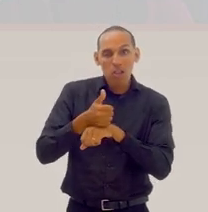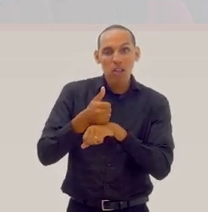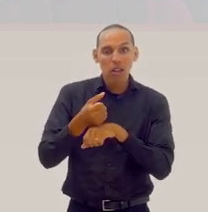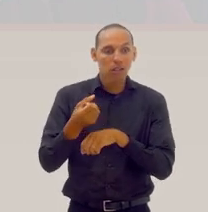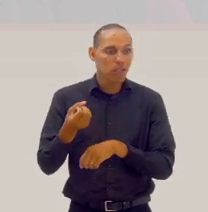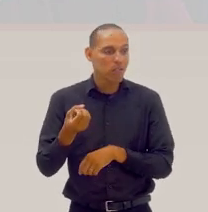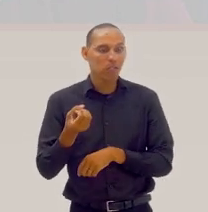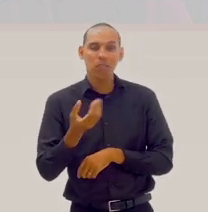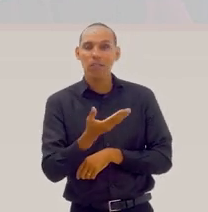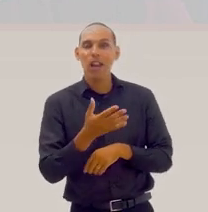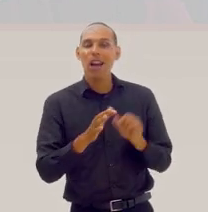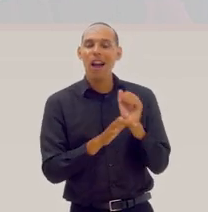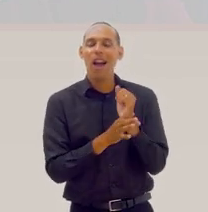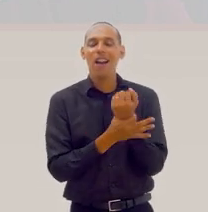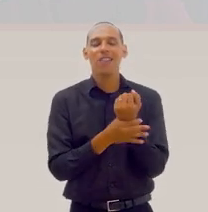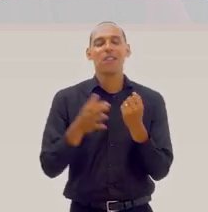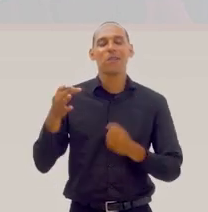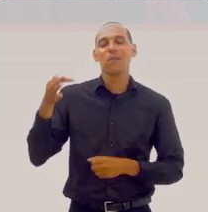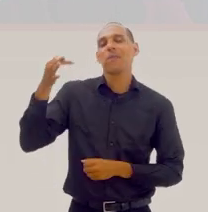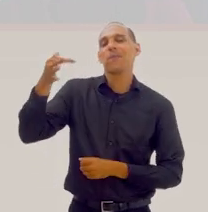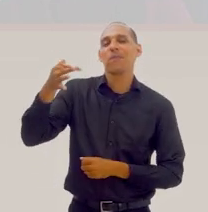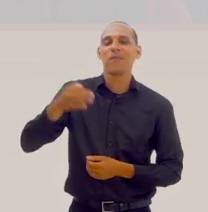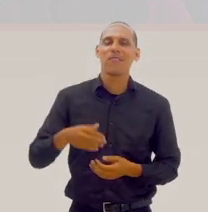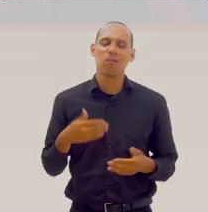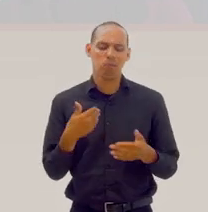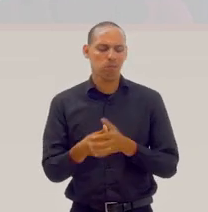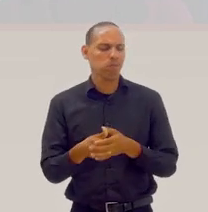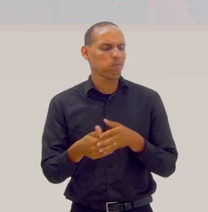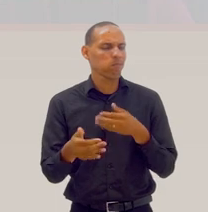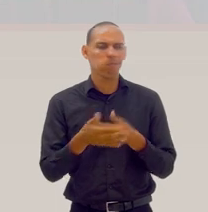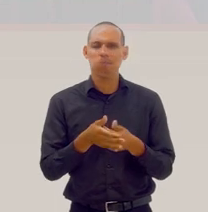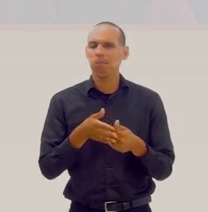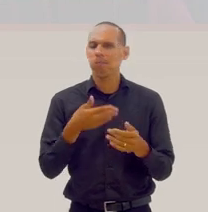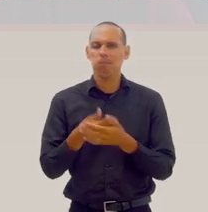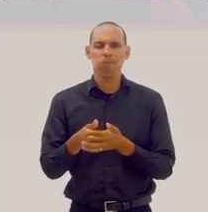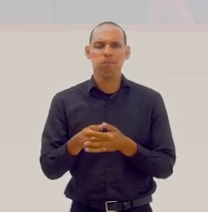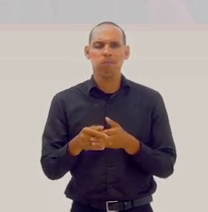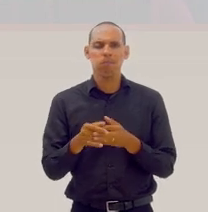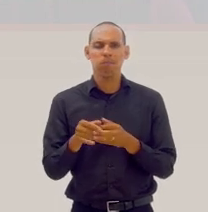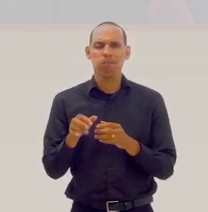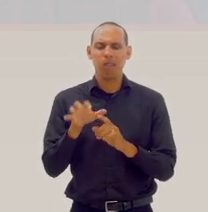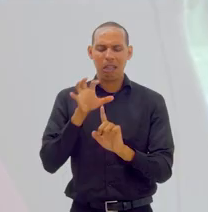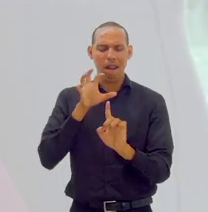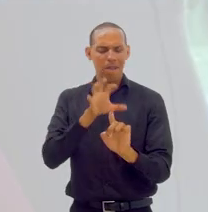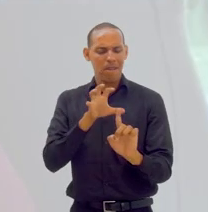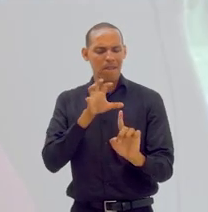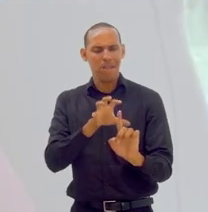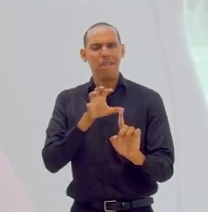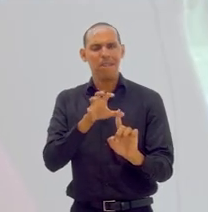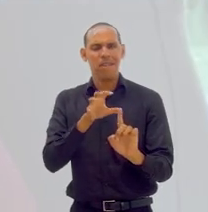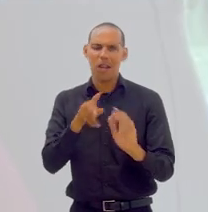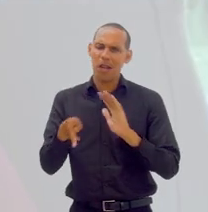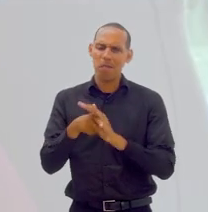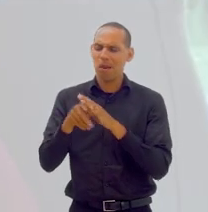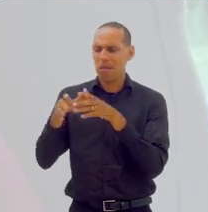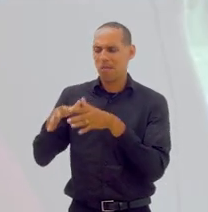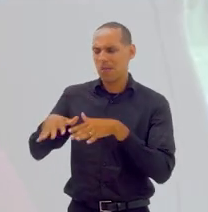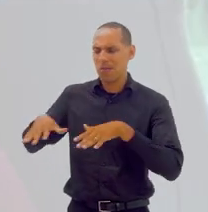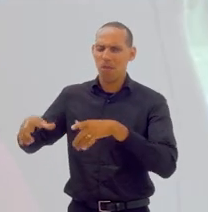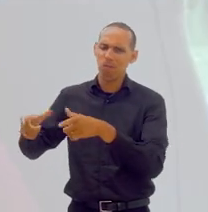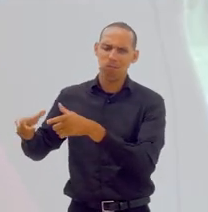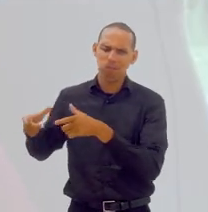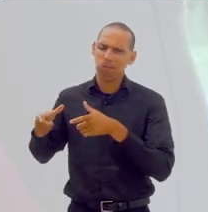lhes assegurará o seu futuro, independente de influências nefastas que provém daquele meio que